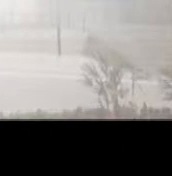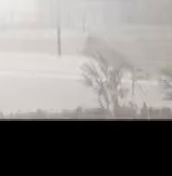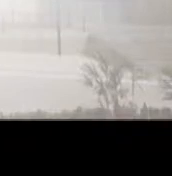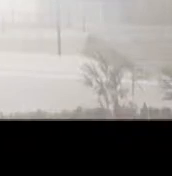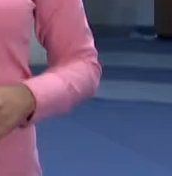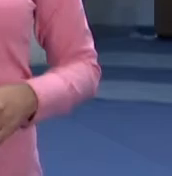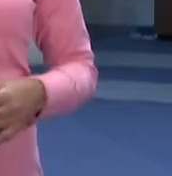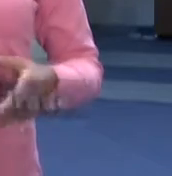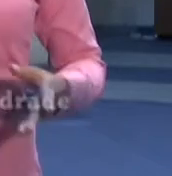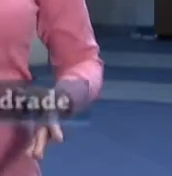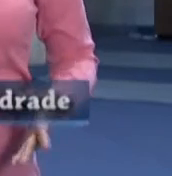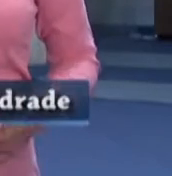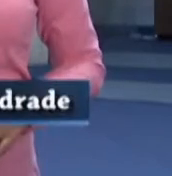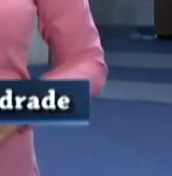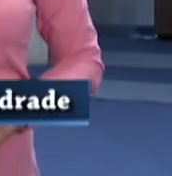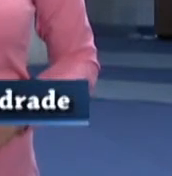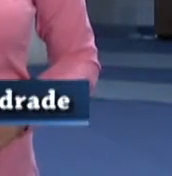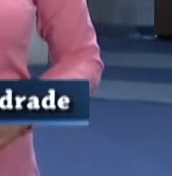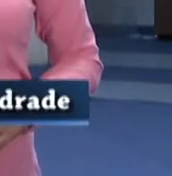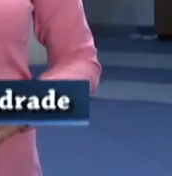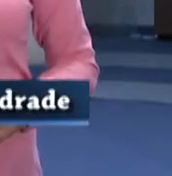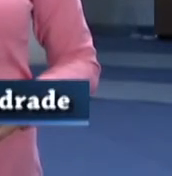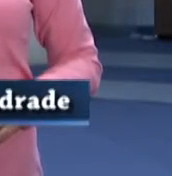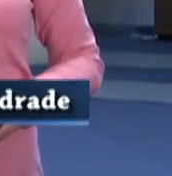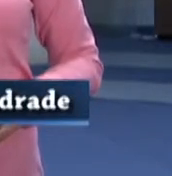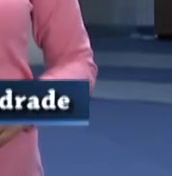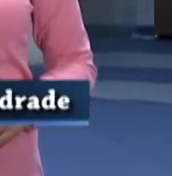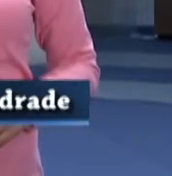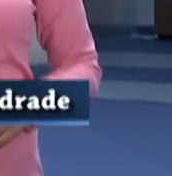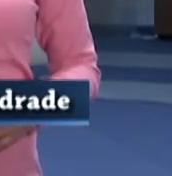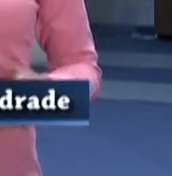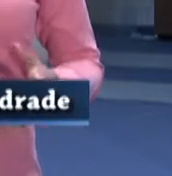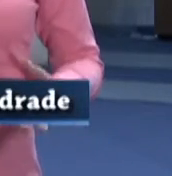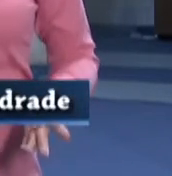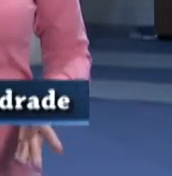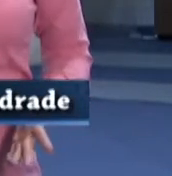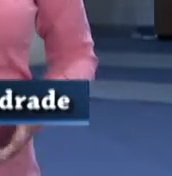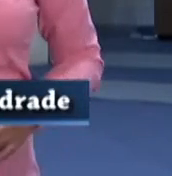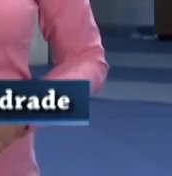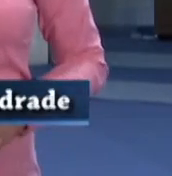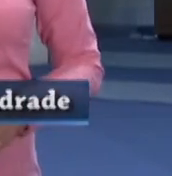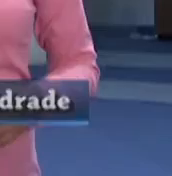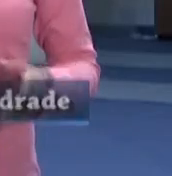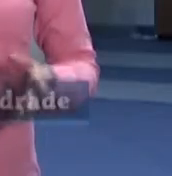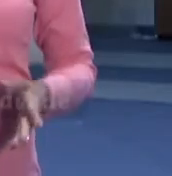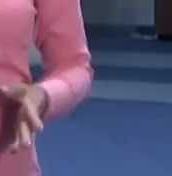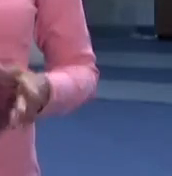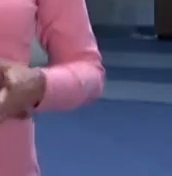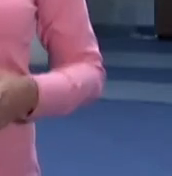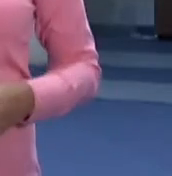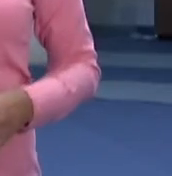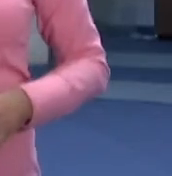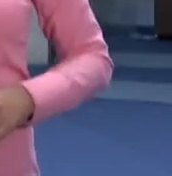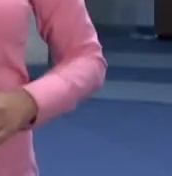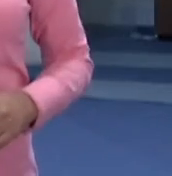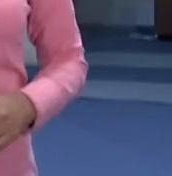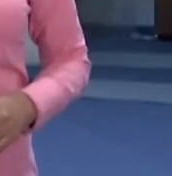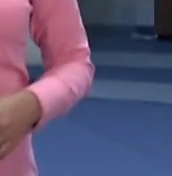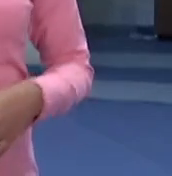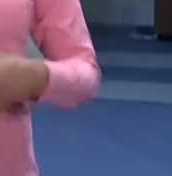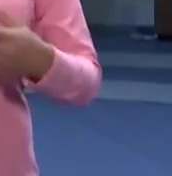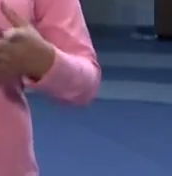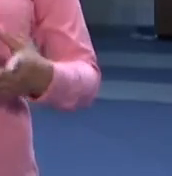já neste bloco vamos falar sobre o sistema penitenciário a visita do secretário de justiça e cidadania à